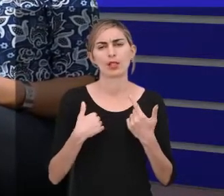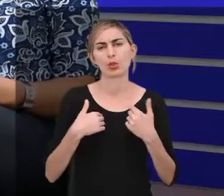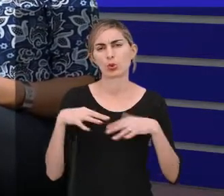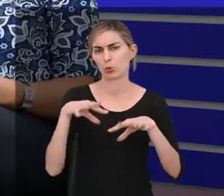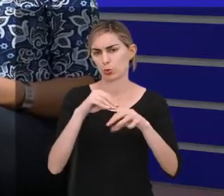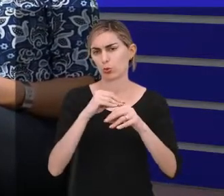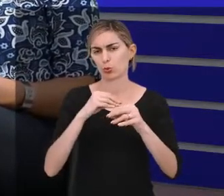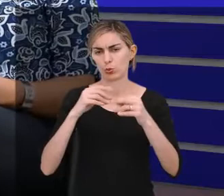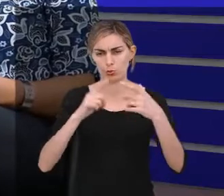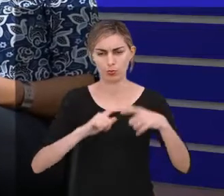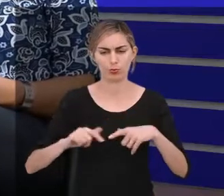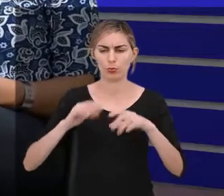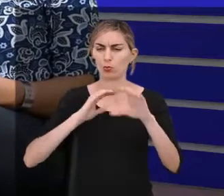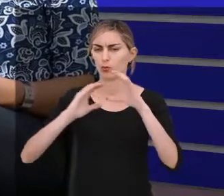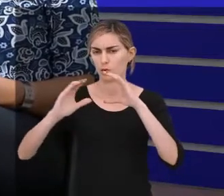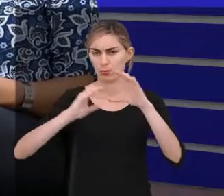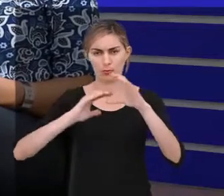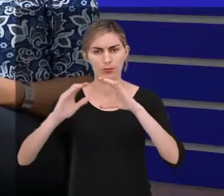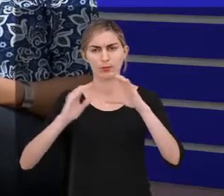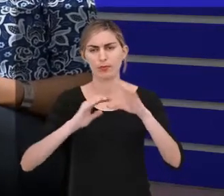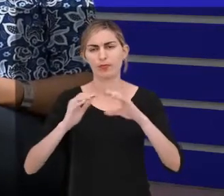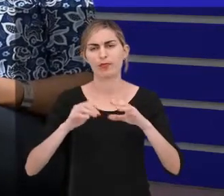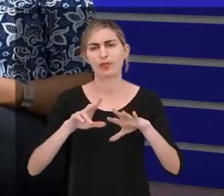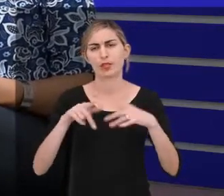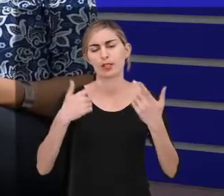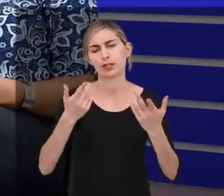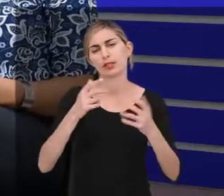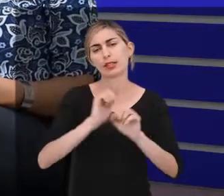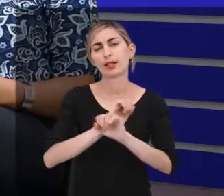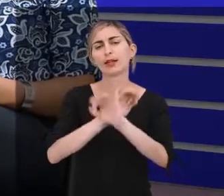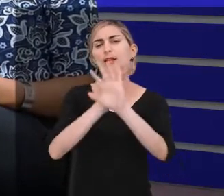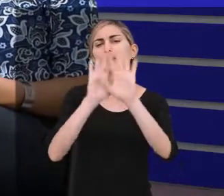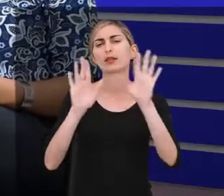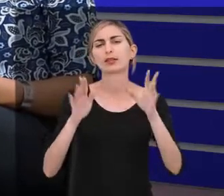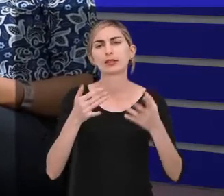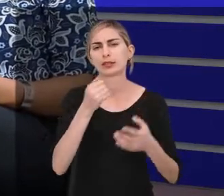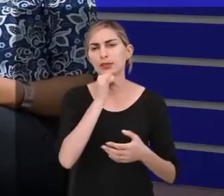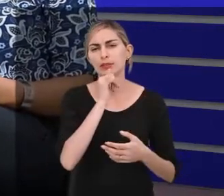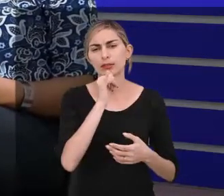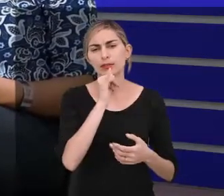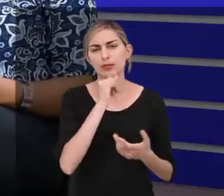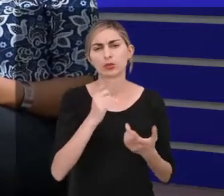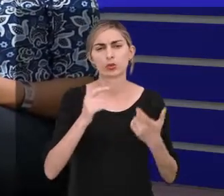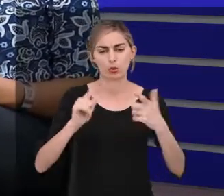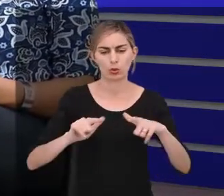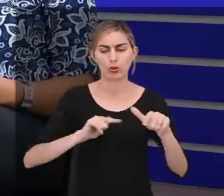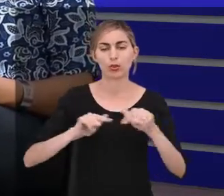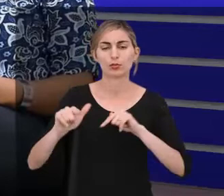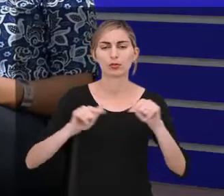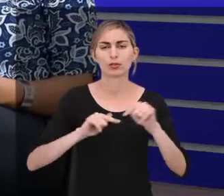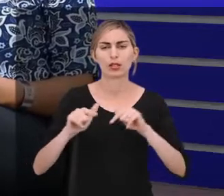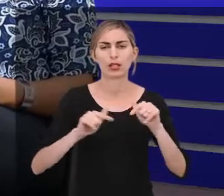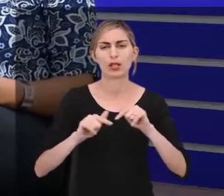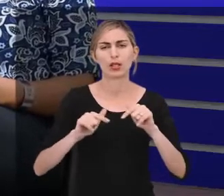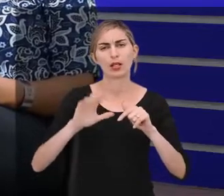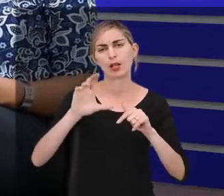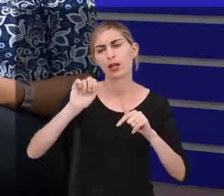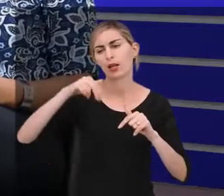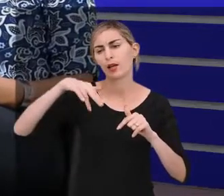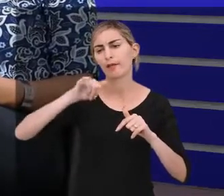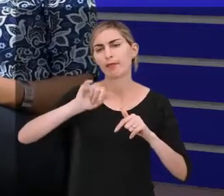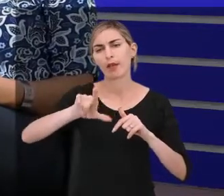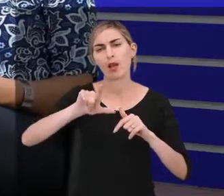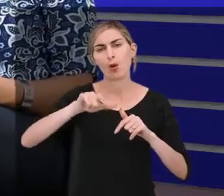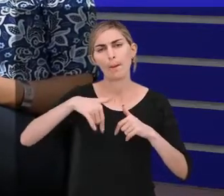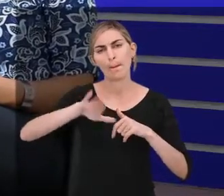canais de comunicação e, além dessa clareza, quais seriam, por exemplo, no ambiente de trabalho, os canais ou o